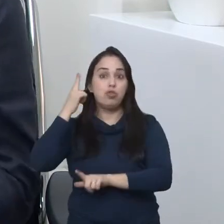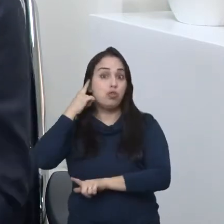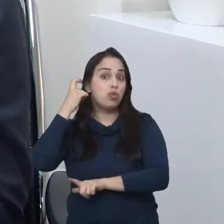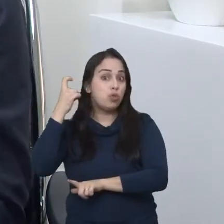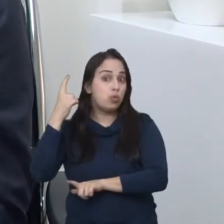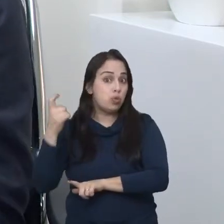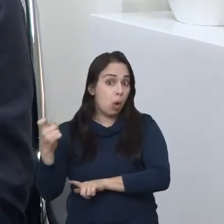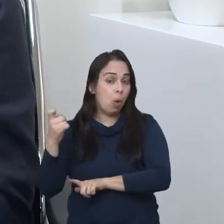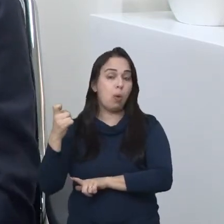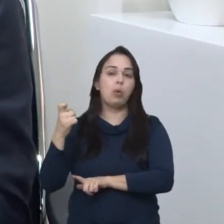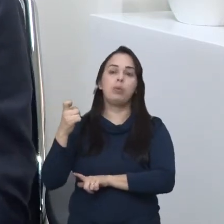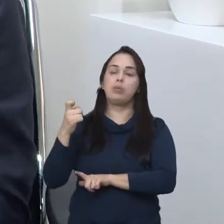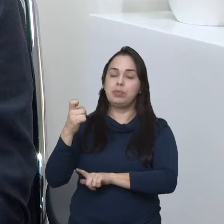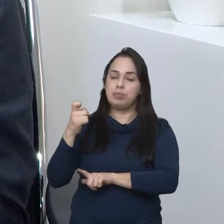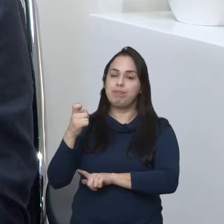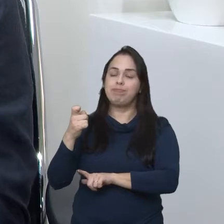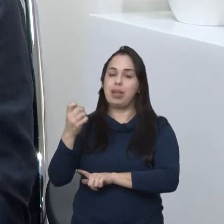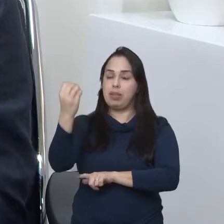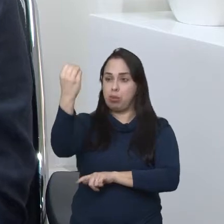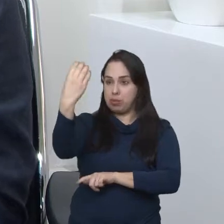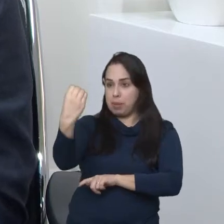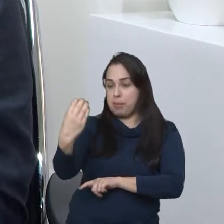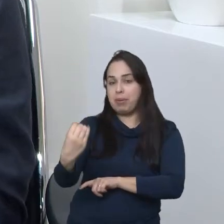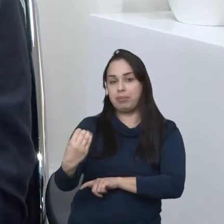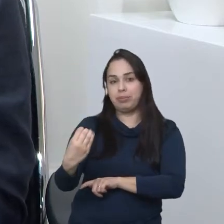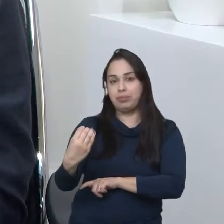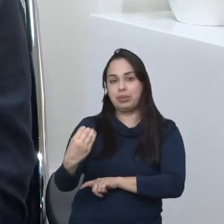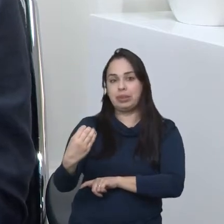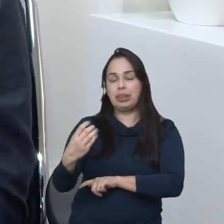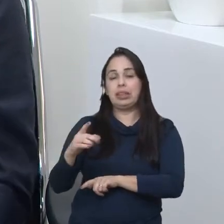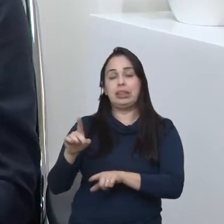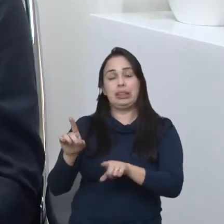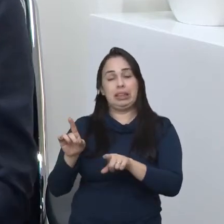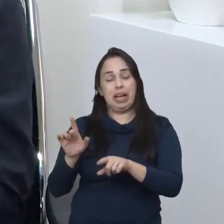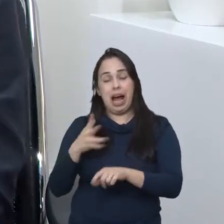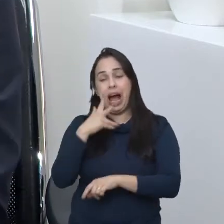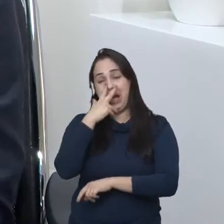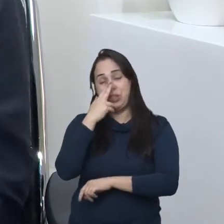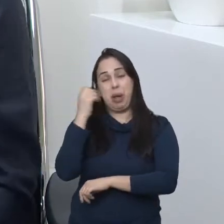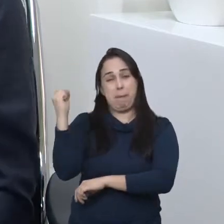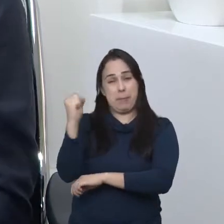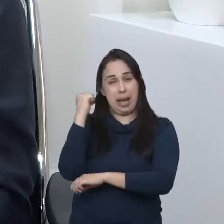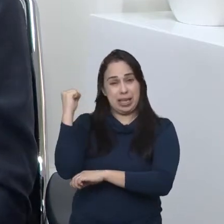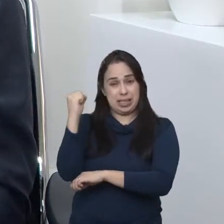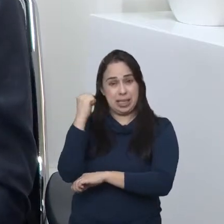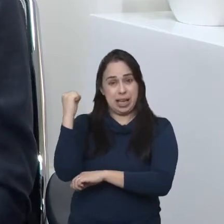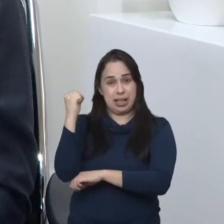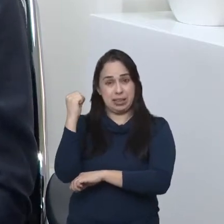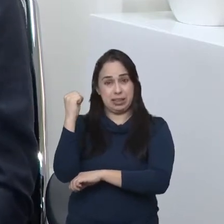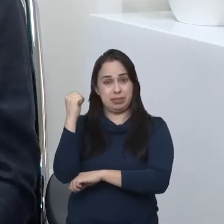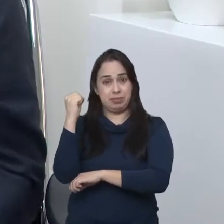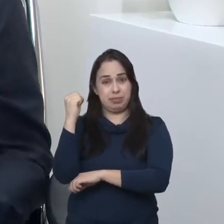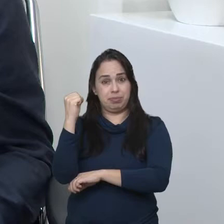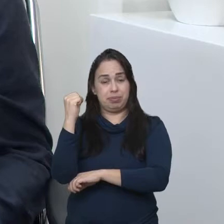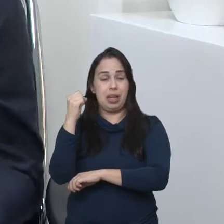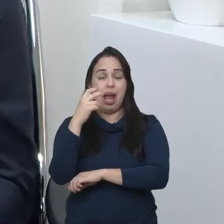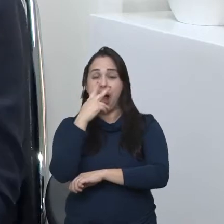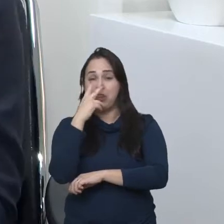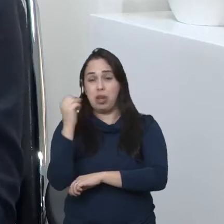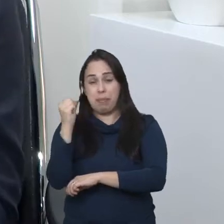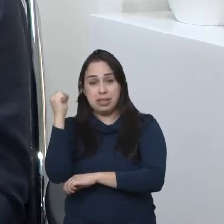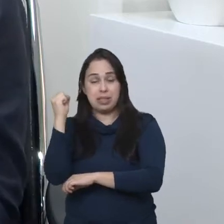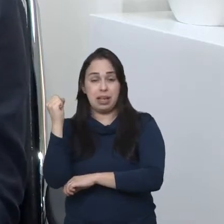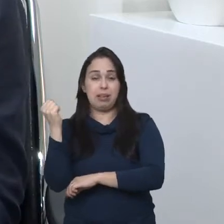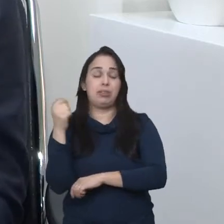botoeiras sonoras nos semáforos. E isso talvez ainda seja mais grave do que as